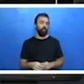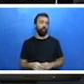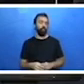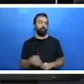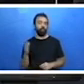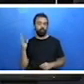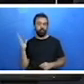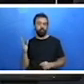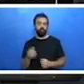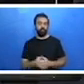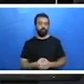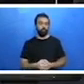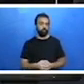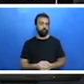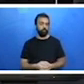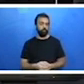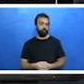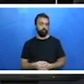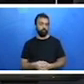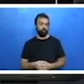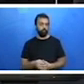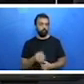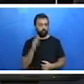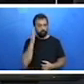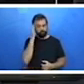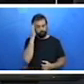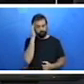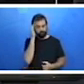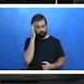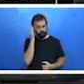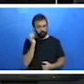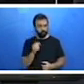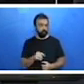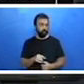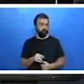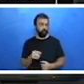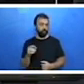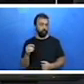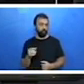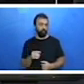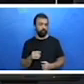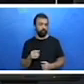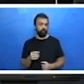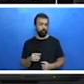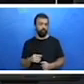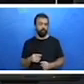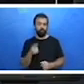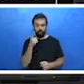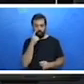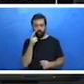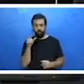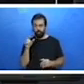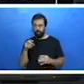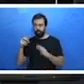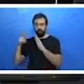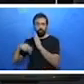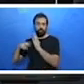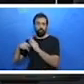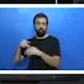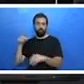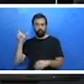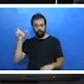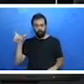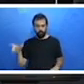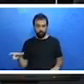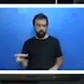quero pedir licença, pois mesmo sem português, neste livrinho apresento o prazer e o sofrimento de um